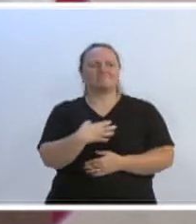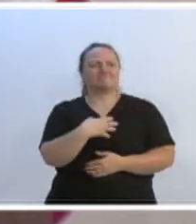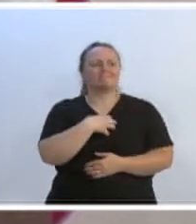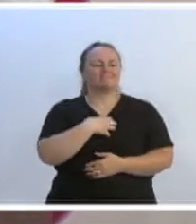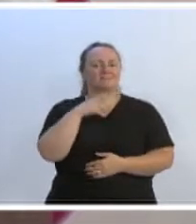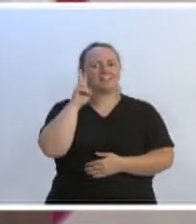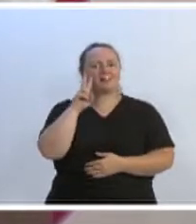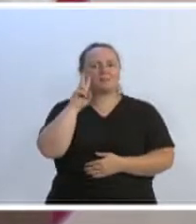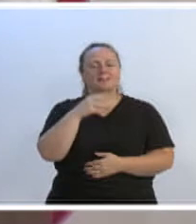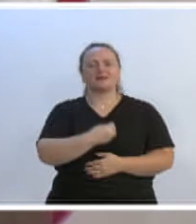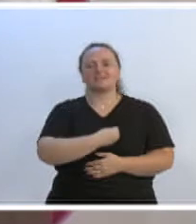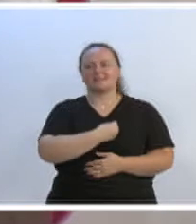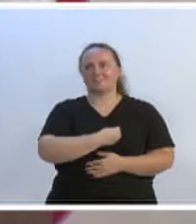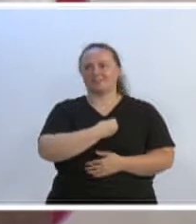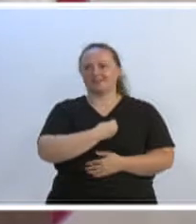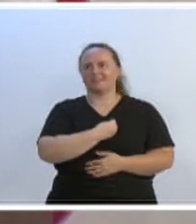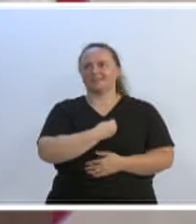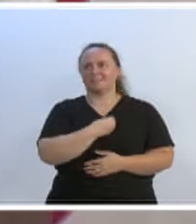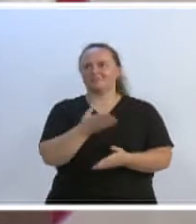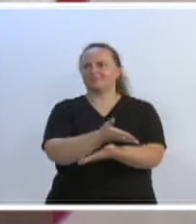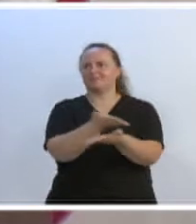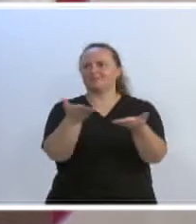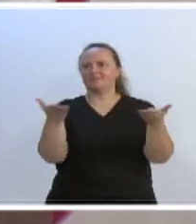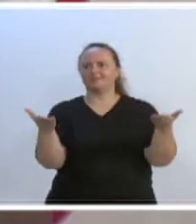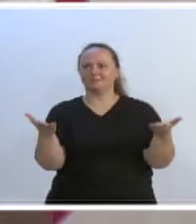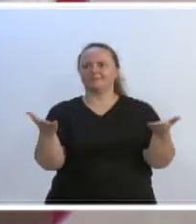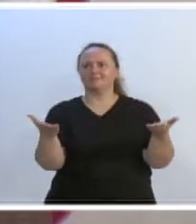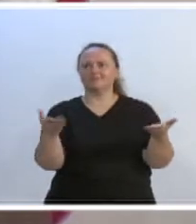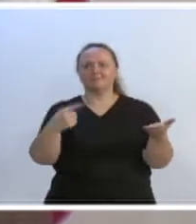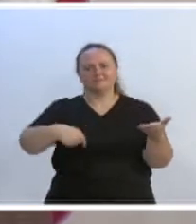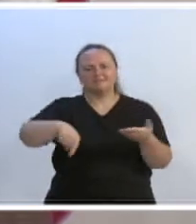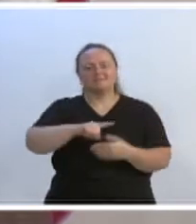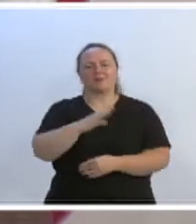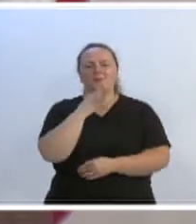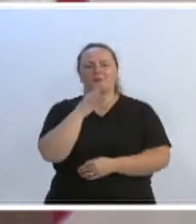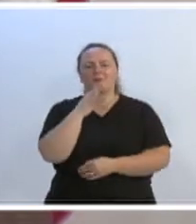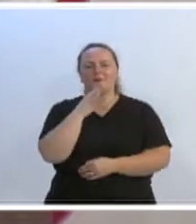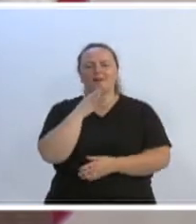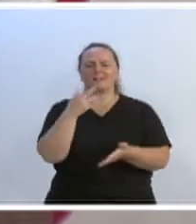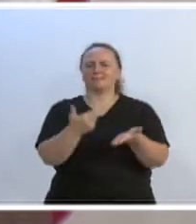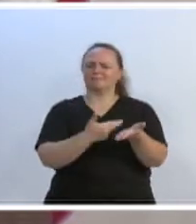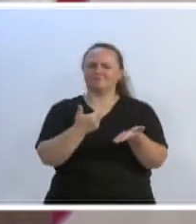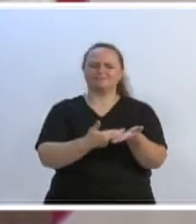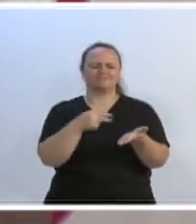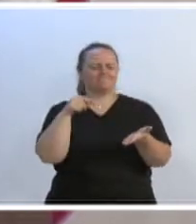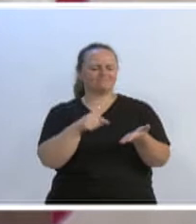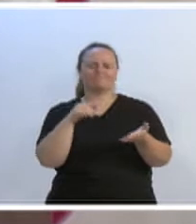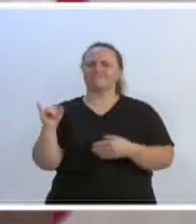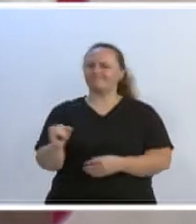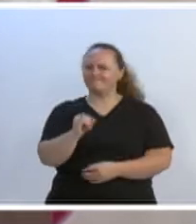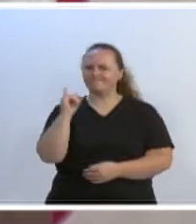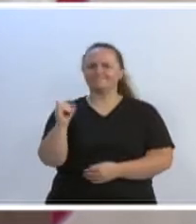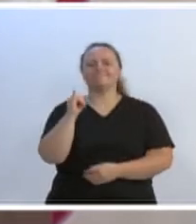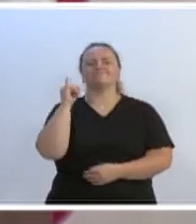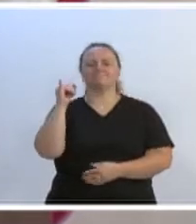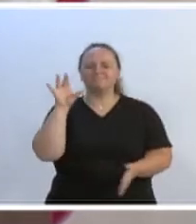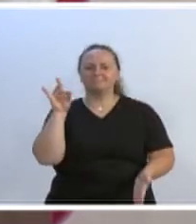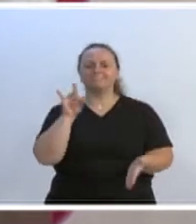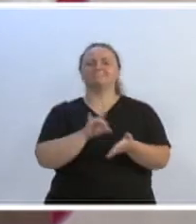Zimmermann, e agora no segundo mandato, né, nosso competente presidente Rodrigo. Sou grato pessoalmente a ambos por conseguirem, né, e